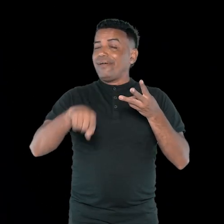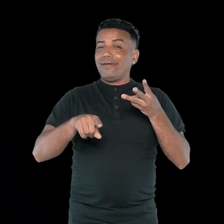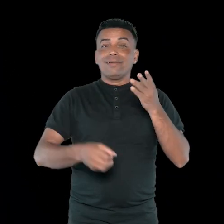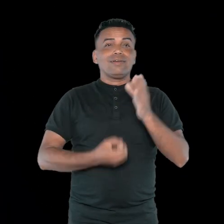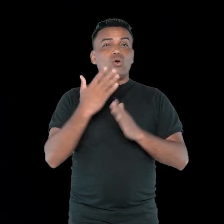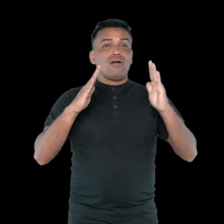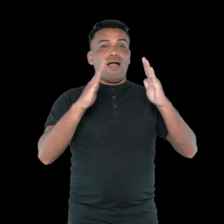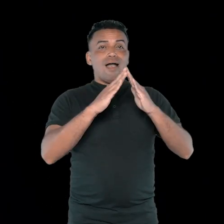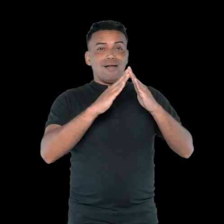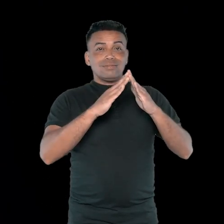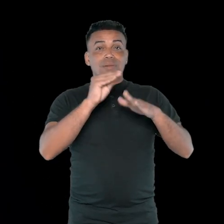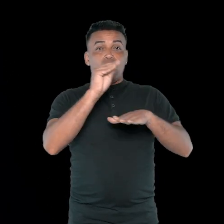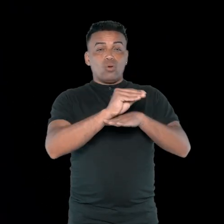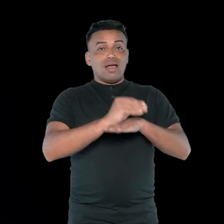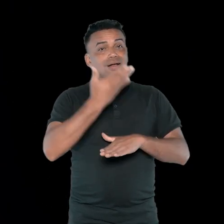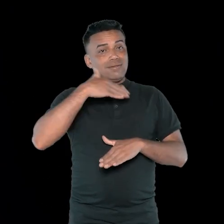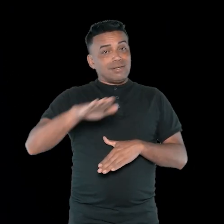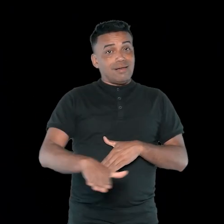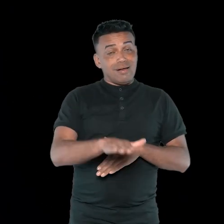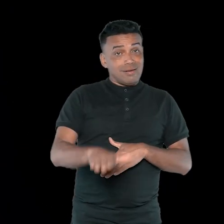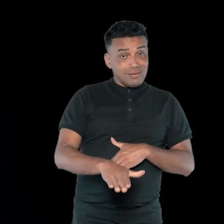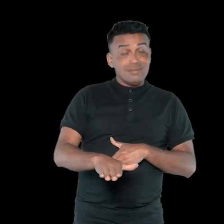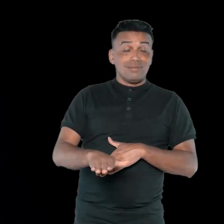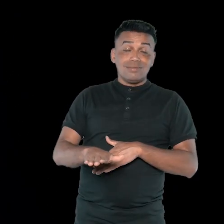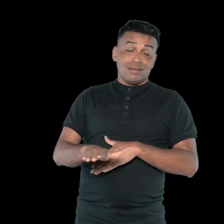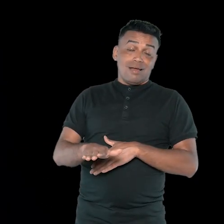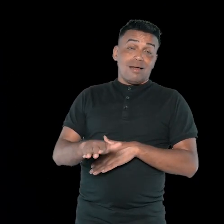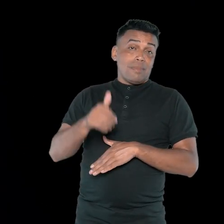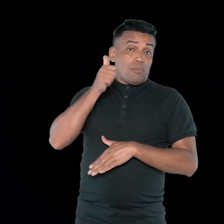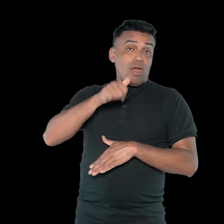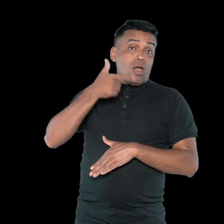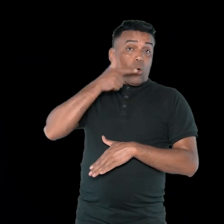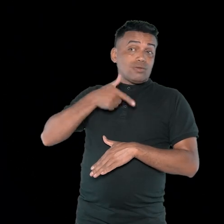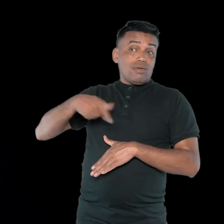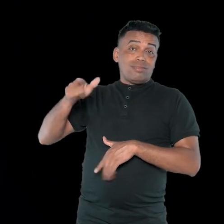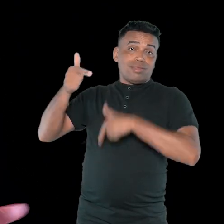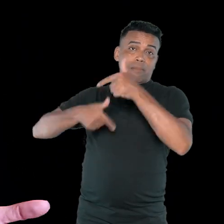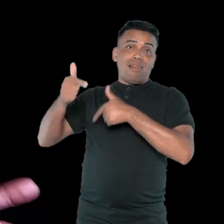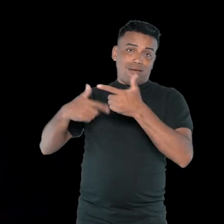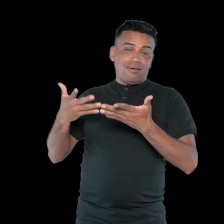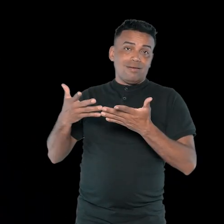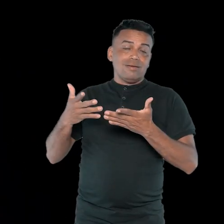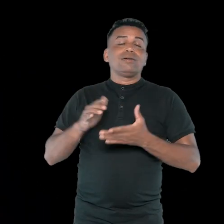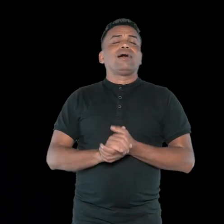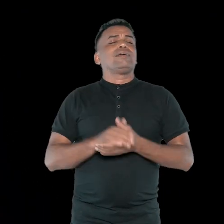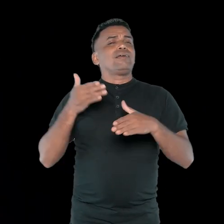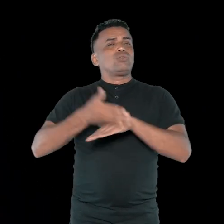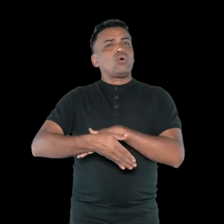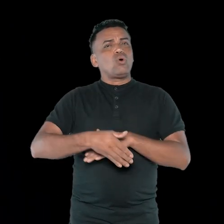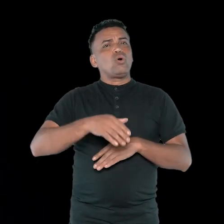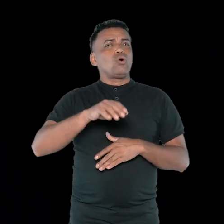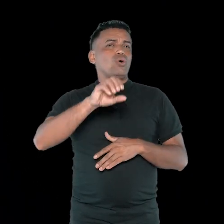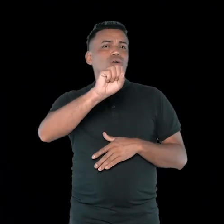criou creches e orfanatos, para que as mulheres pudessem trabalhar na época. Assim que o Stalin entrou e viu